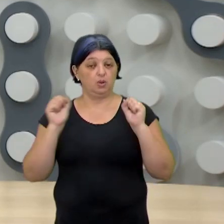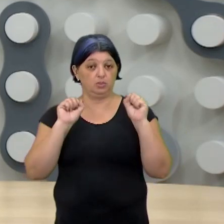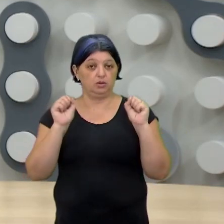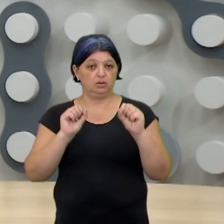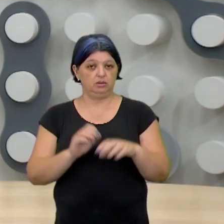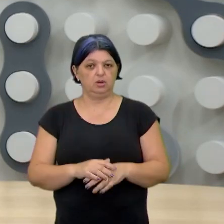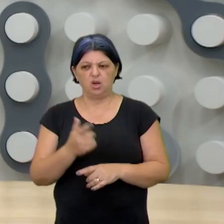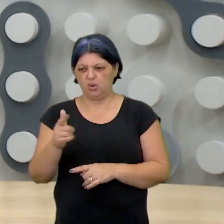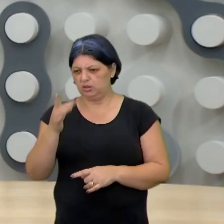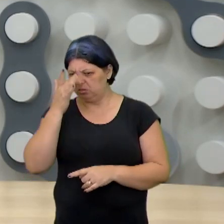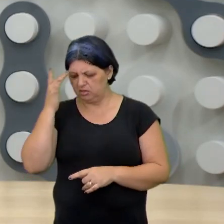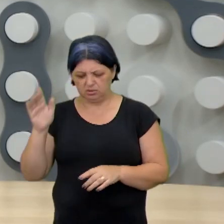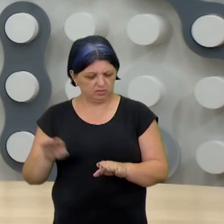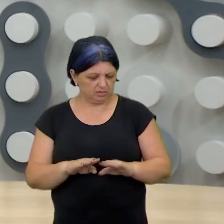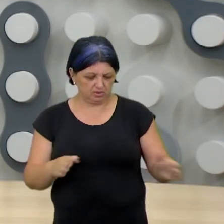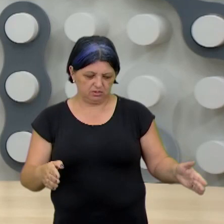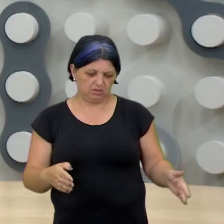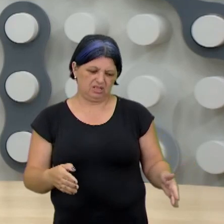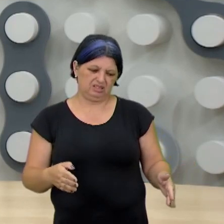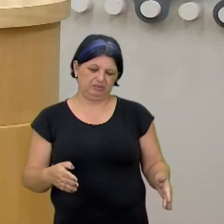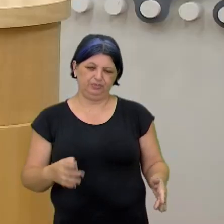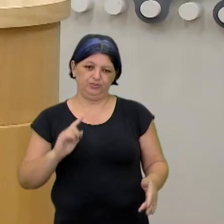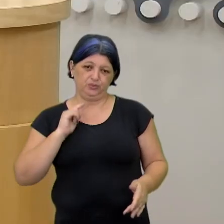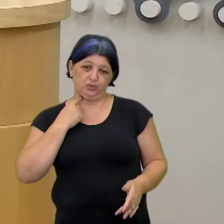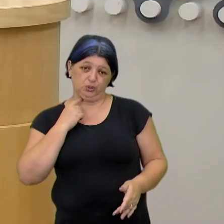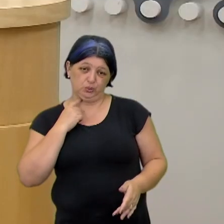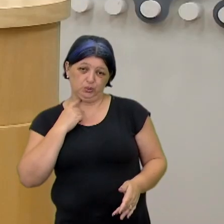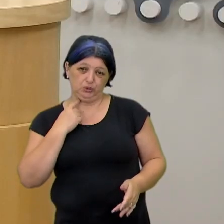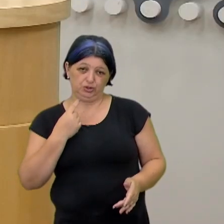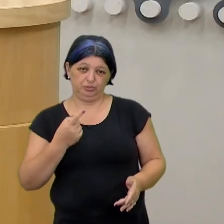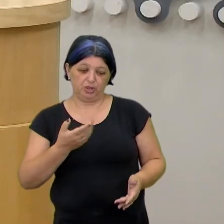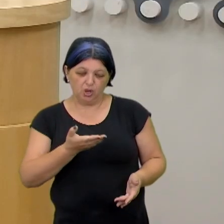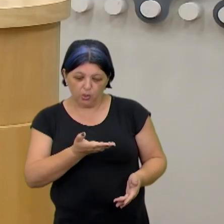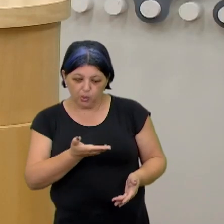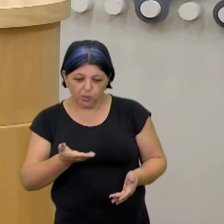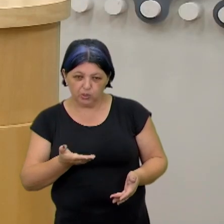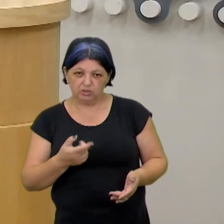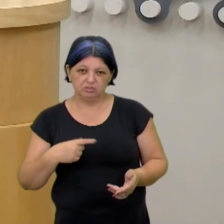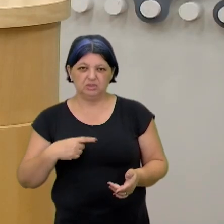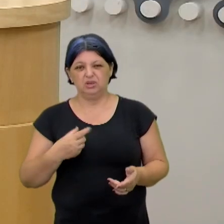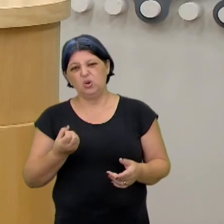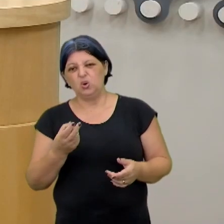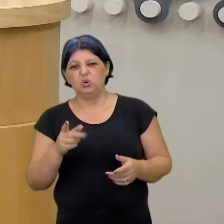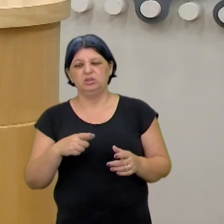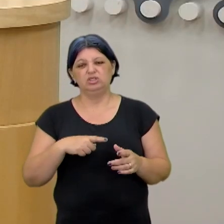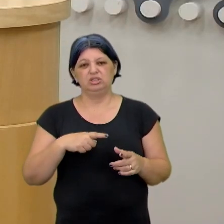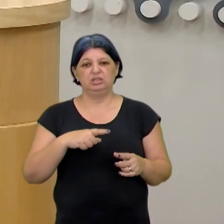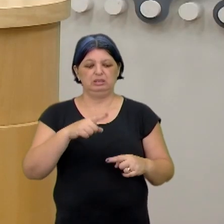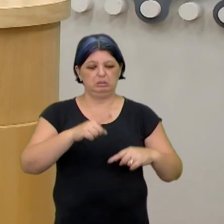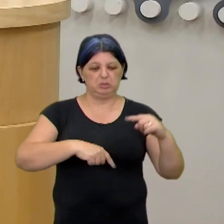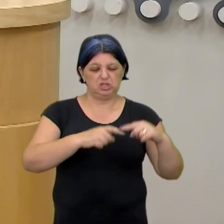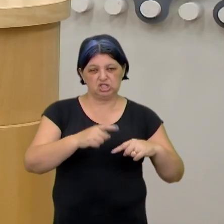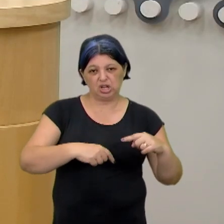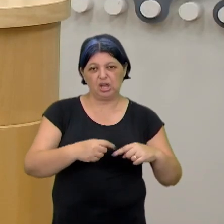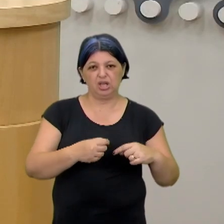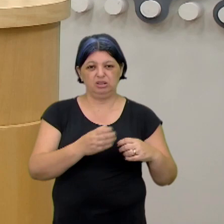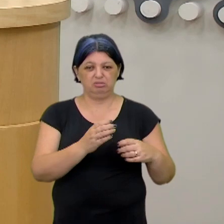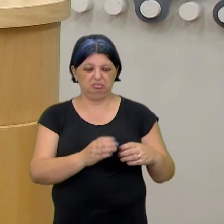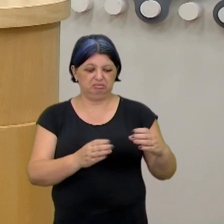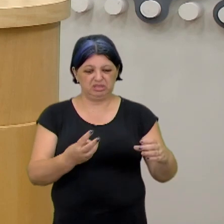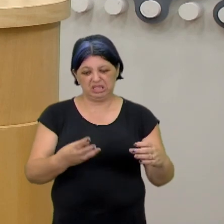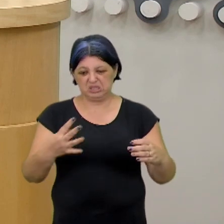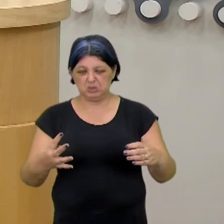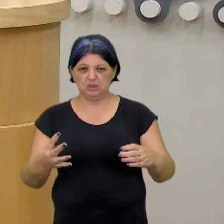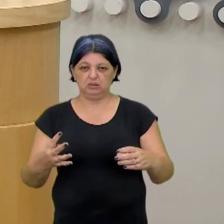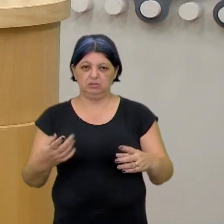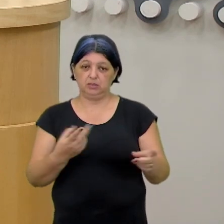alguém pode chegar e falar assim, não, a bancada estava um pouco poluída porque tinha 3, 4 objetos e isso me deixa com uma visão. Então, olha só,